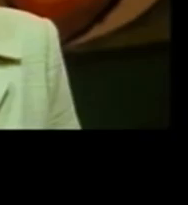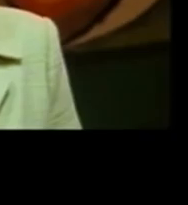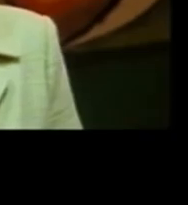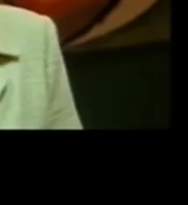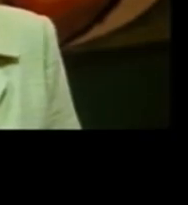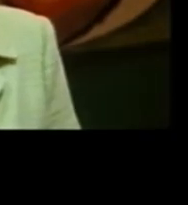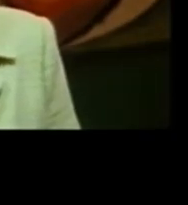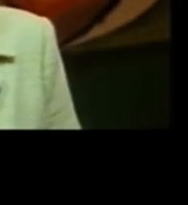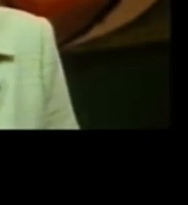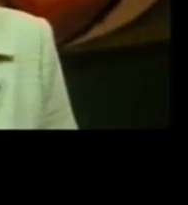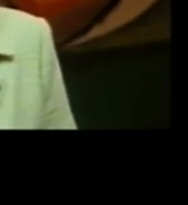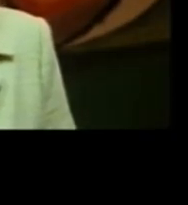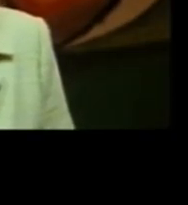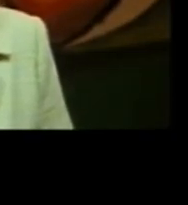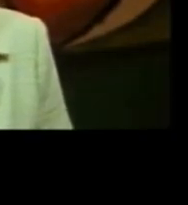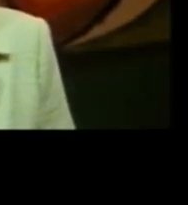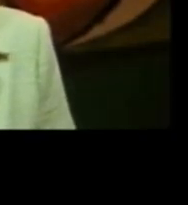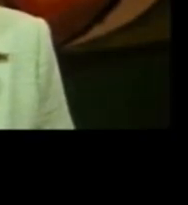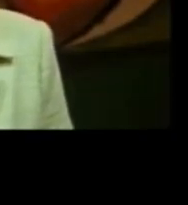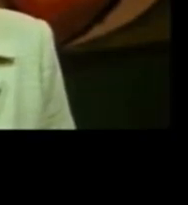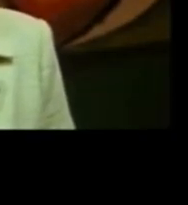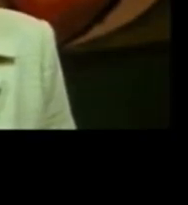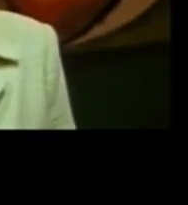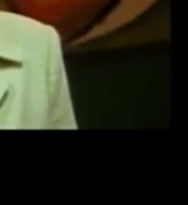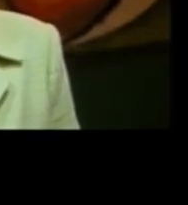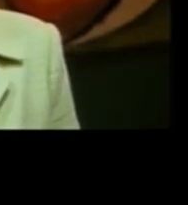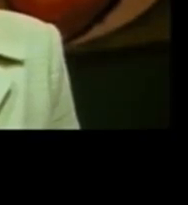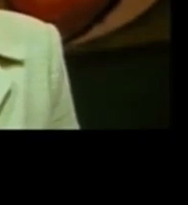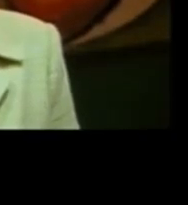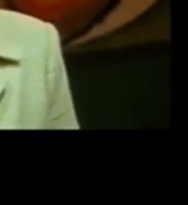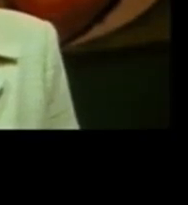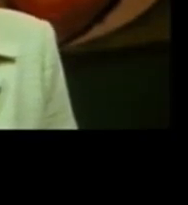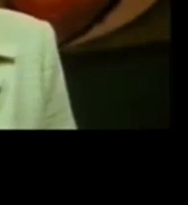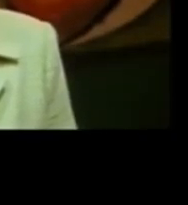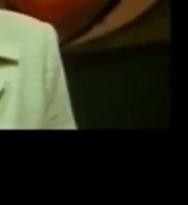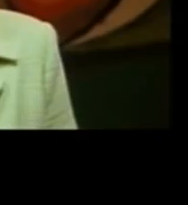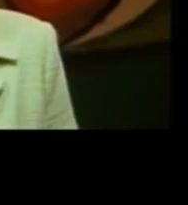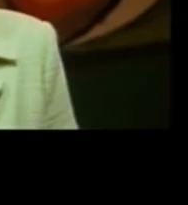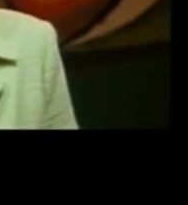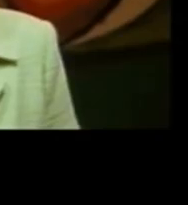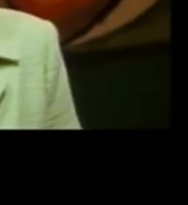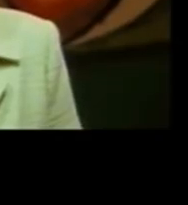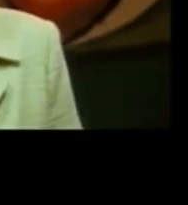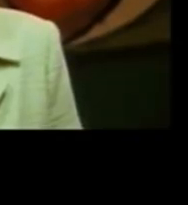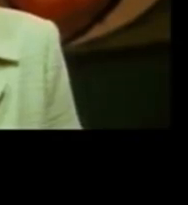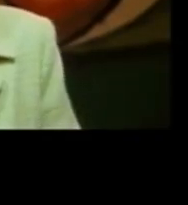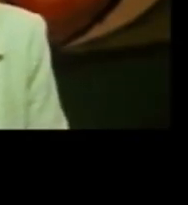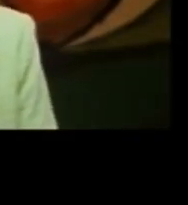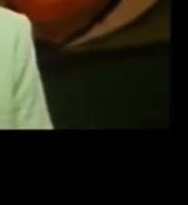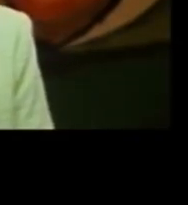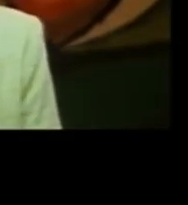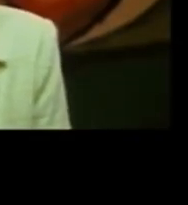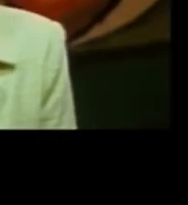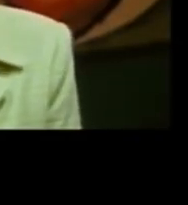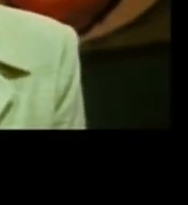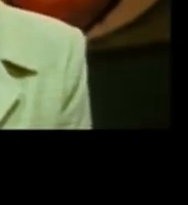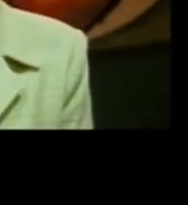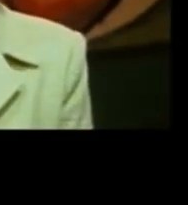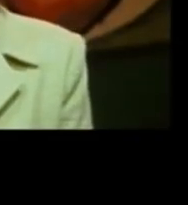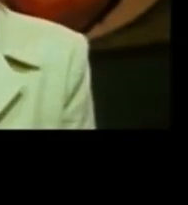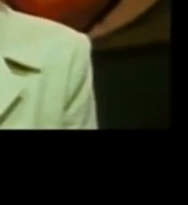um recurso para aquilo poder florescer, crescer, se expandir relacionado à cultura indígena. E eu queria